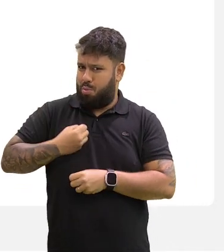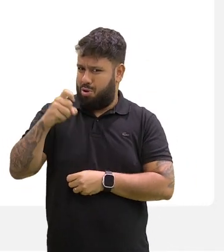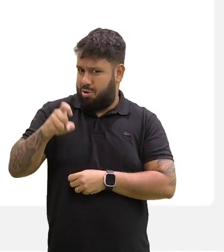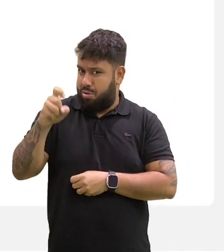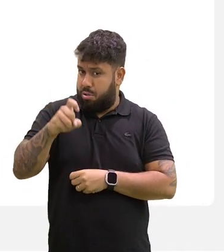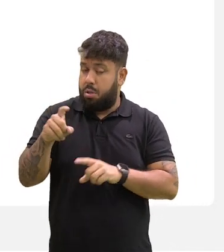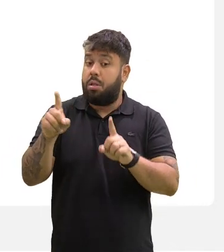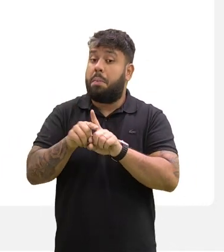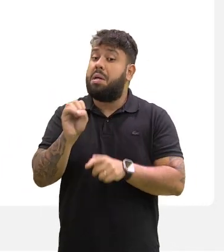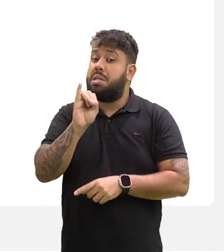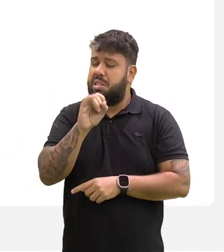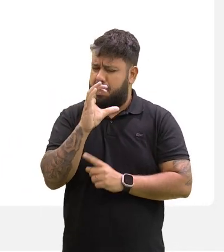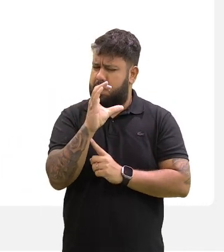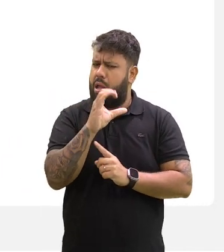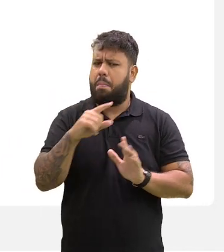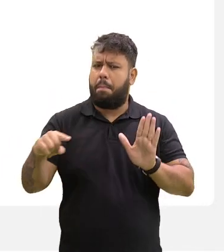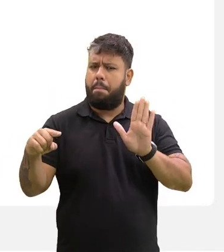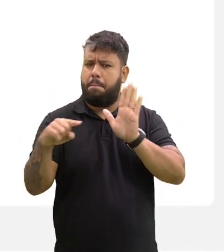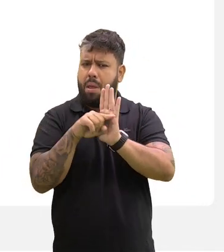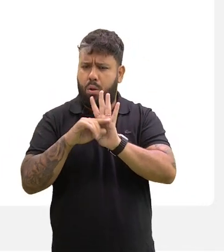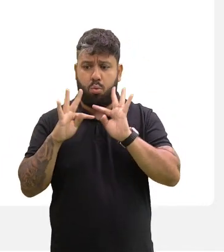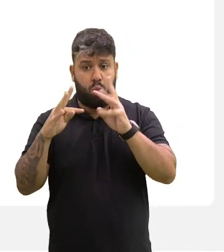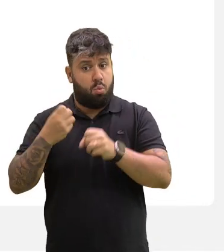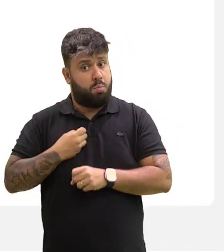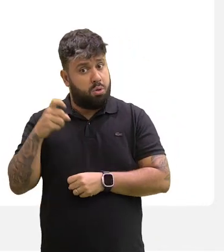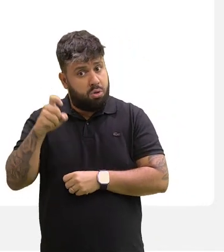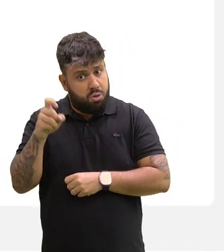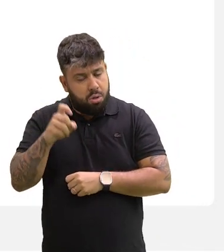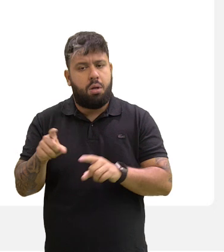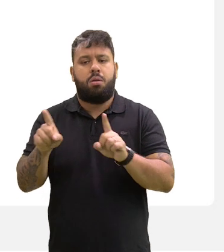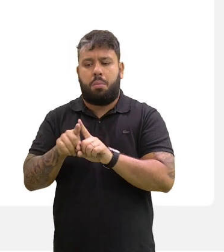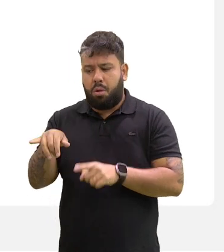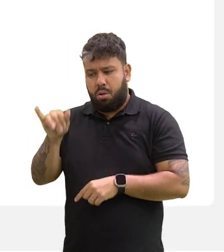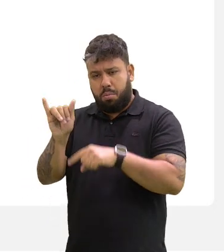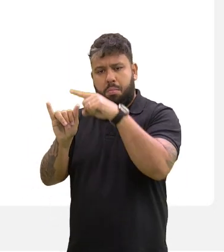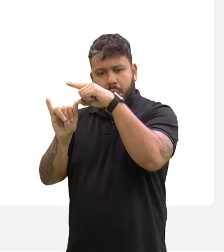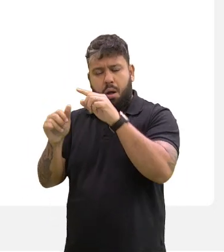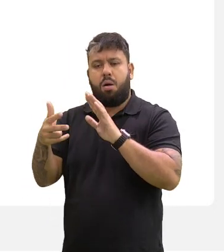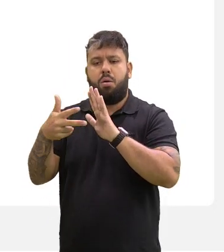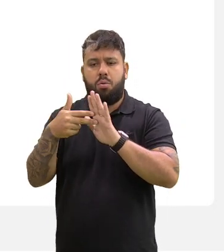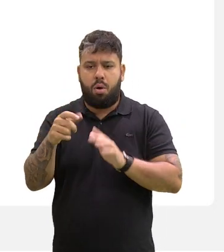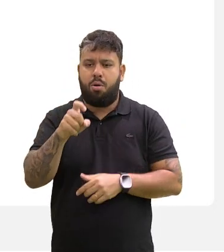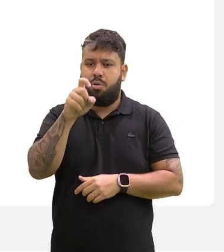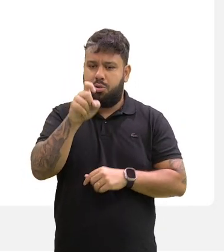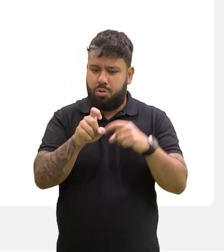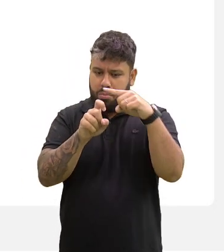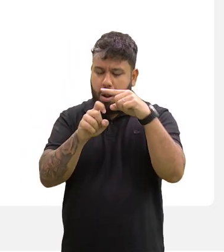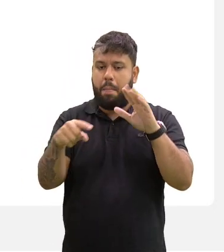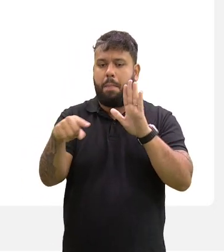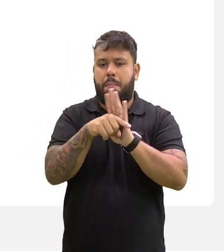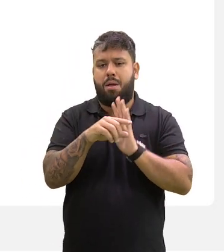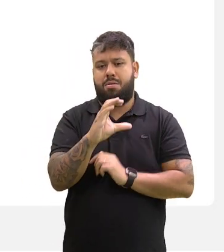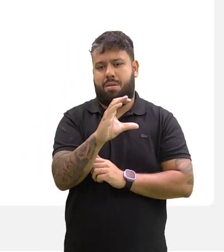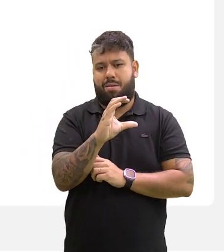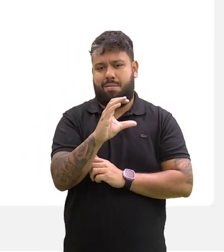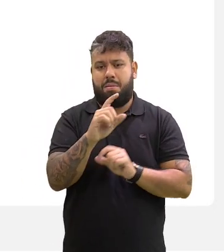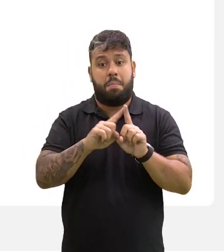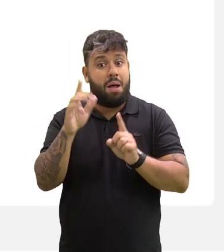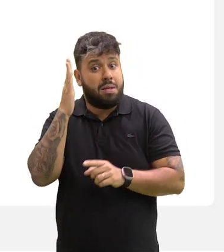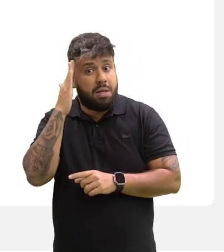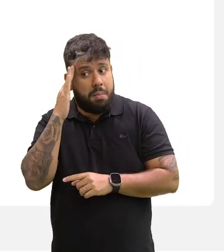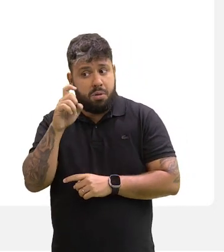subtrair c a todos os valores de x, fica o y barra igual a x barra menos c. Lembrando que o x barra e o y barra são